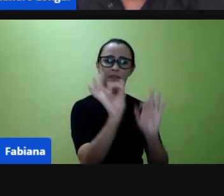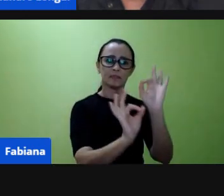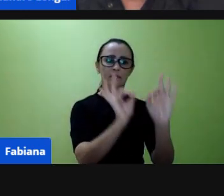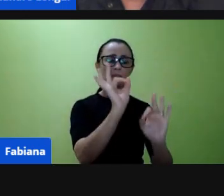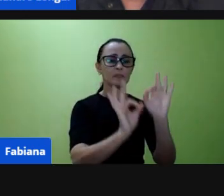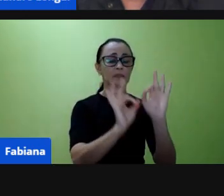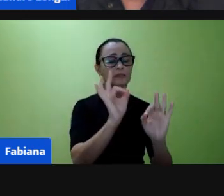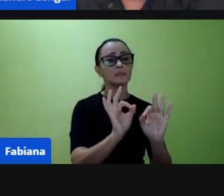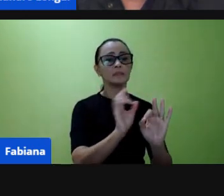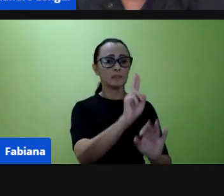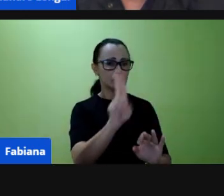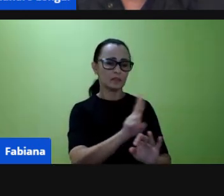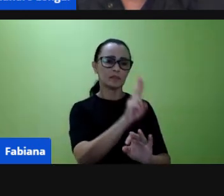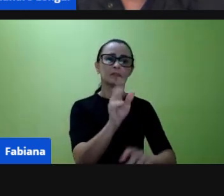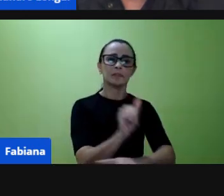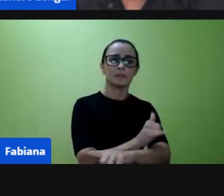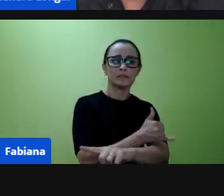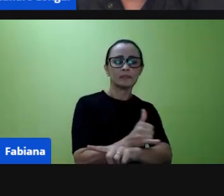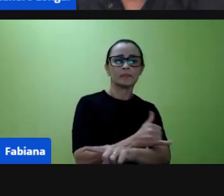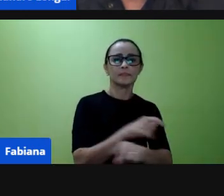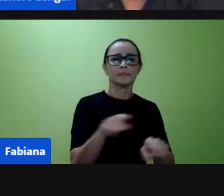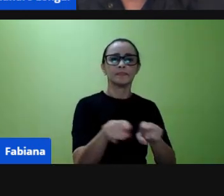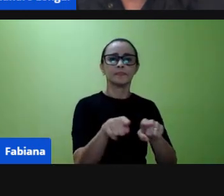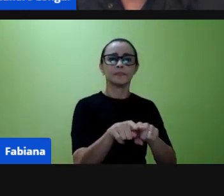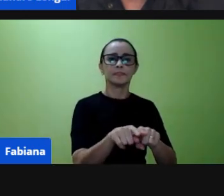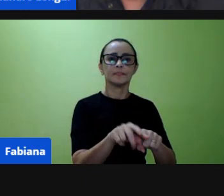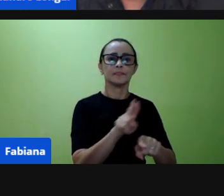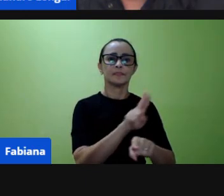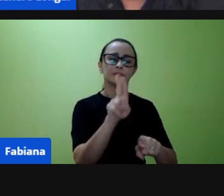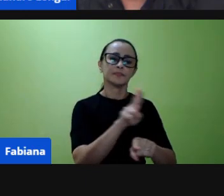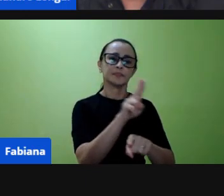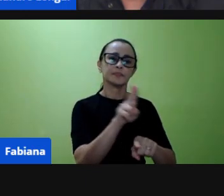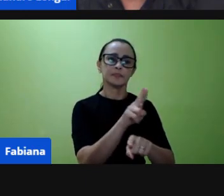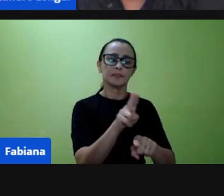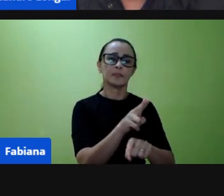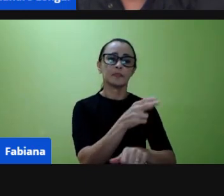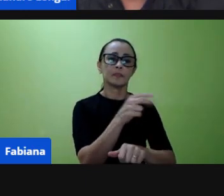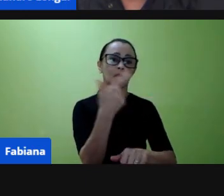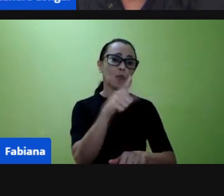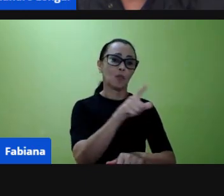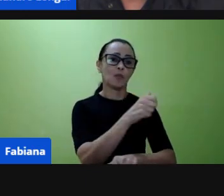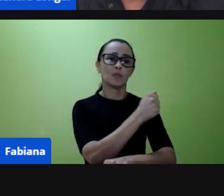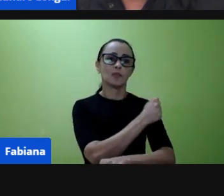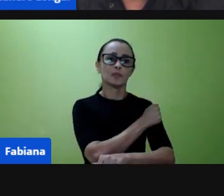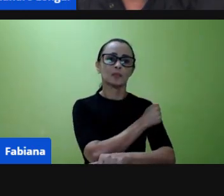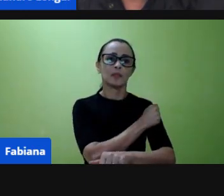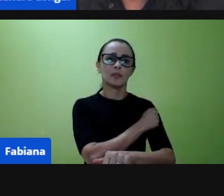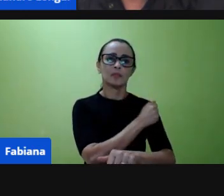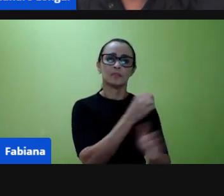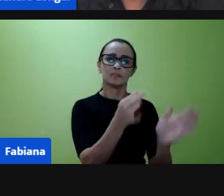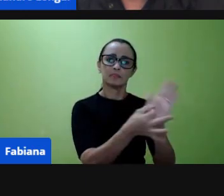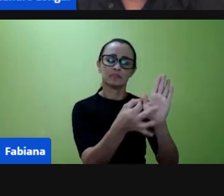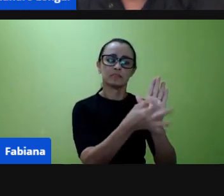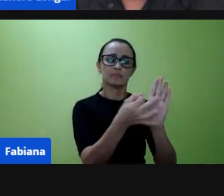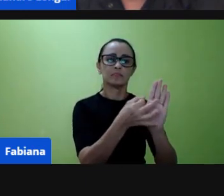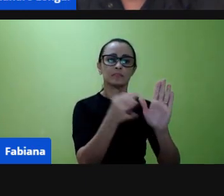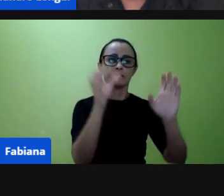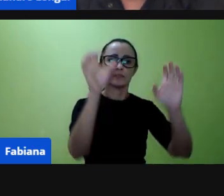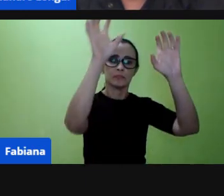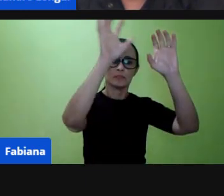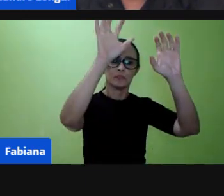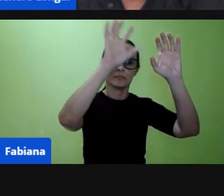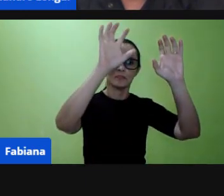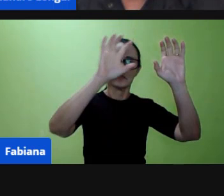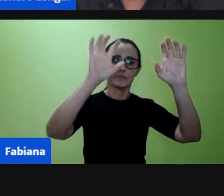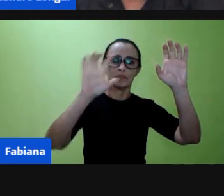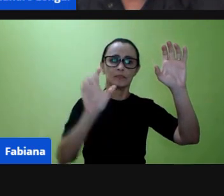Né? Utilizei também outra estratégia, que foi uma sugestão de um aluno, que é a nuvem de palavras. Né?